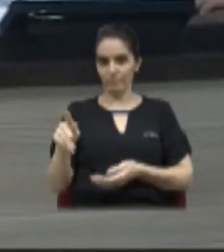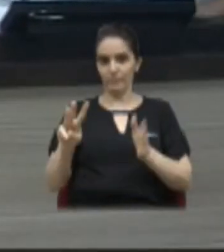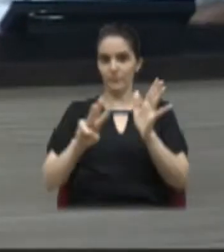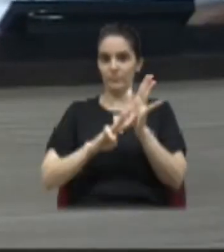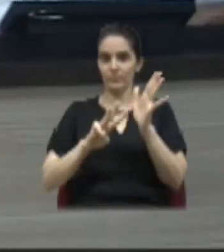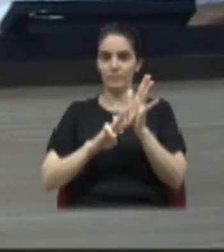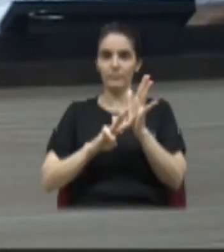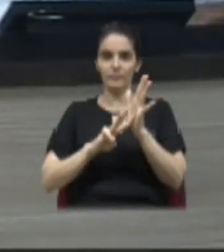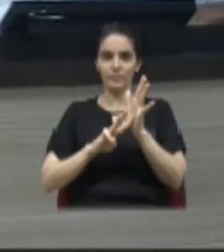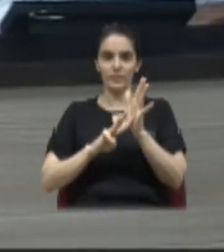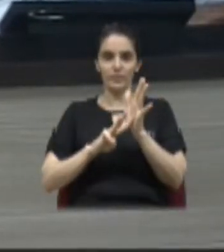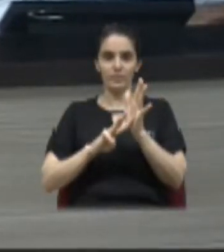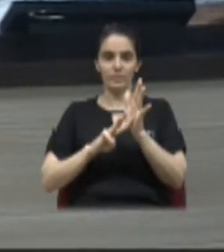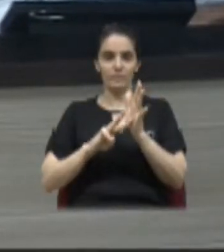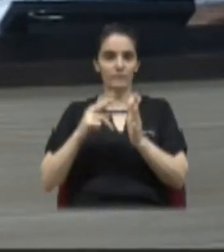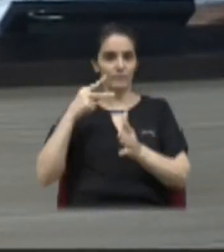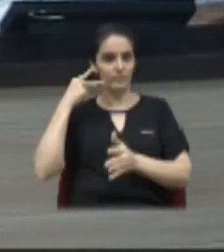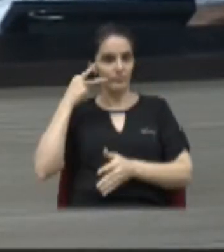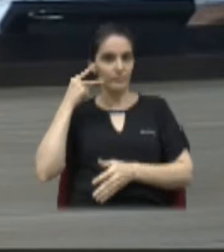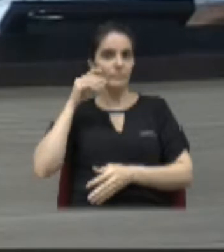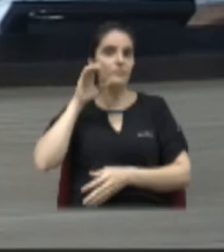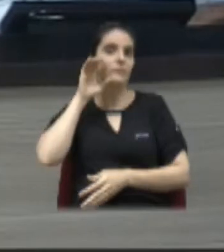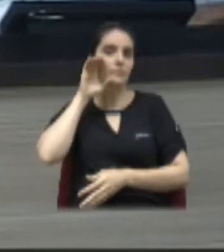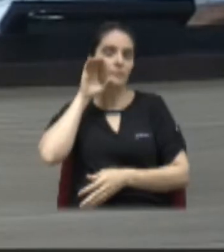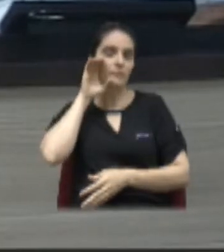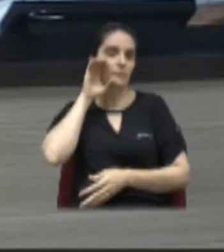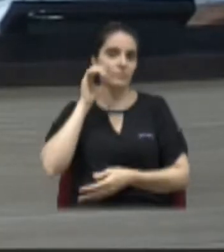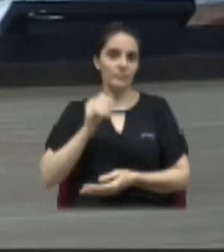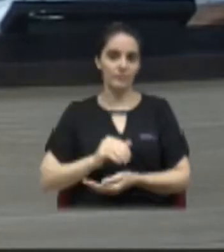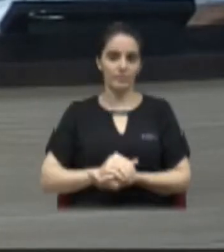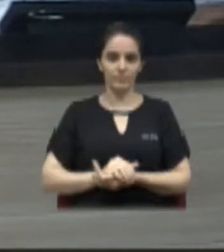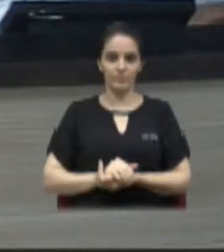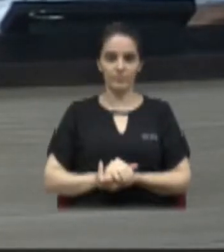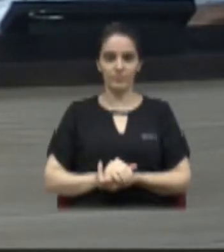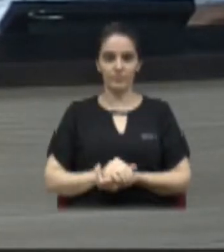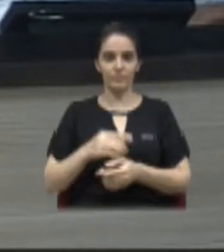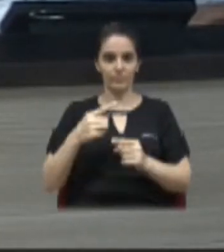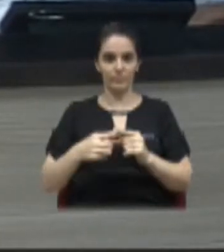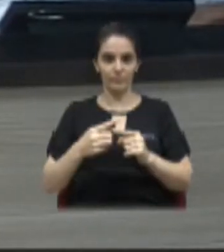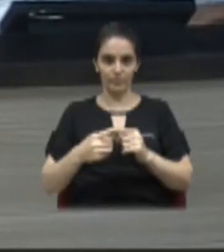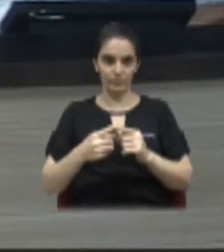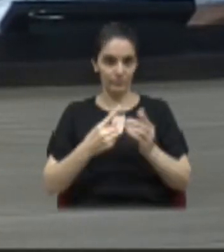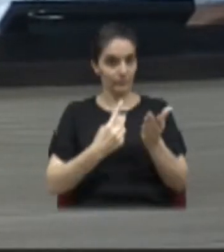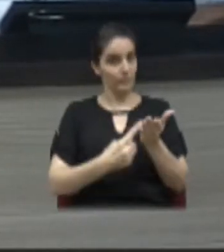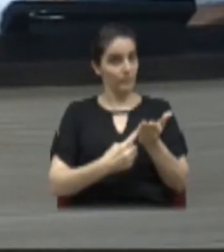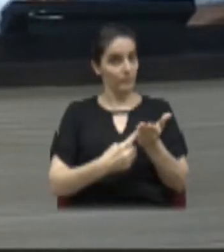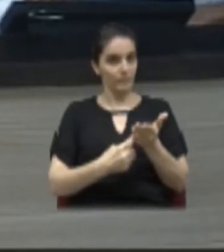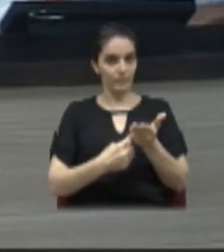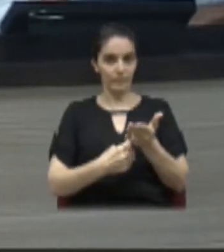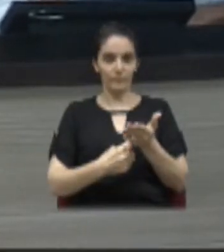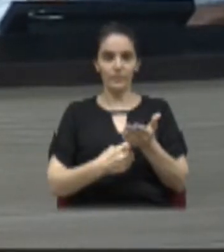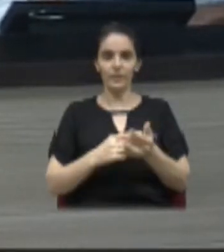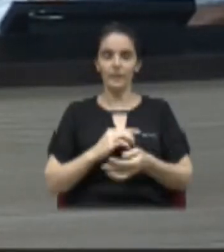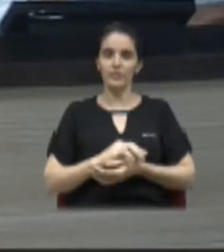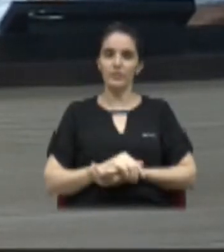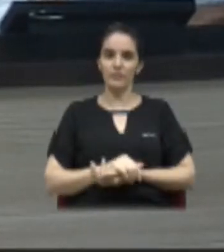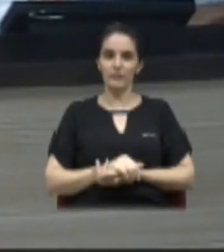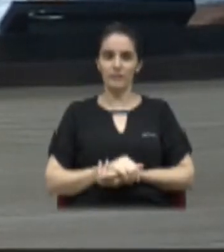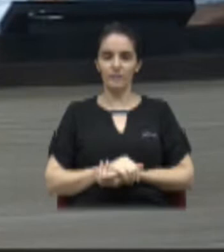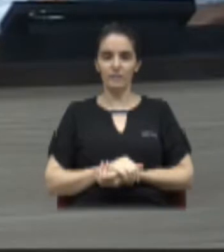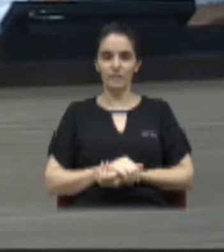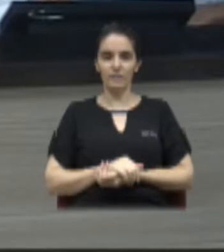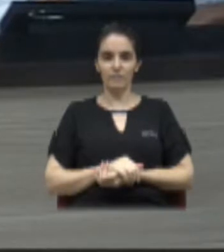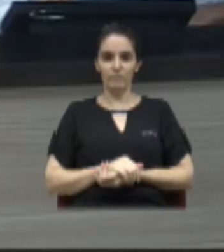da pauta da nobre vereadora Constância Félix, em função de compromissos, ela não pôde estar